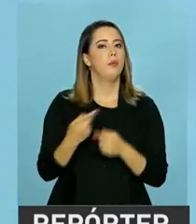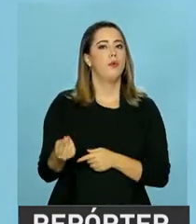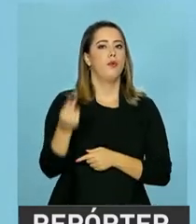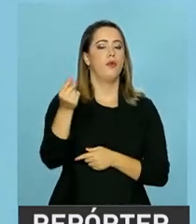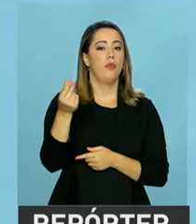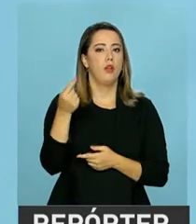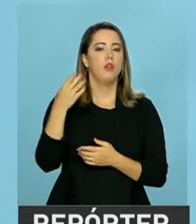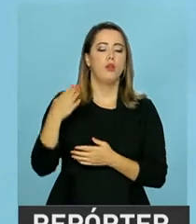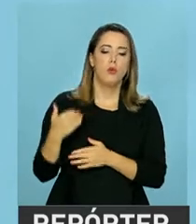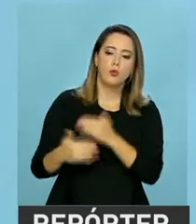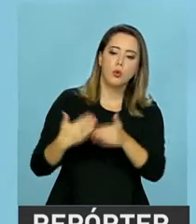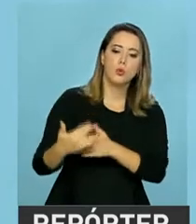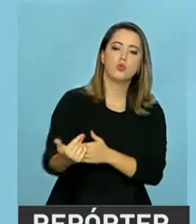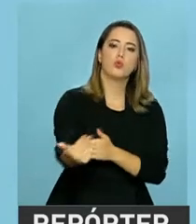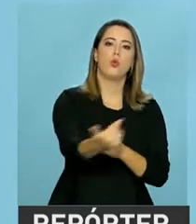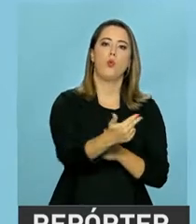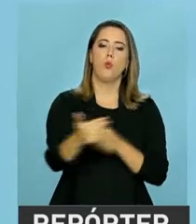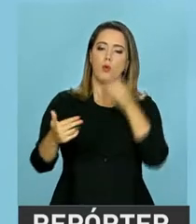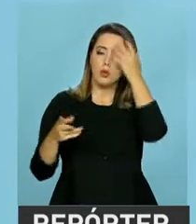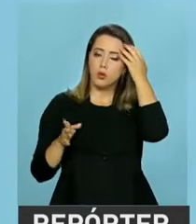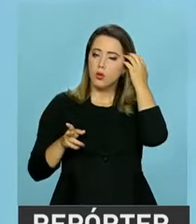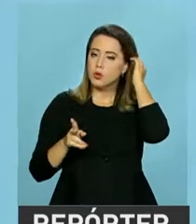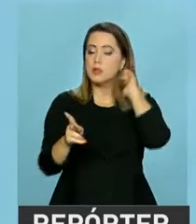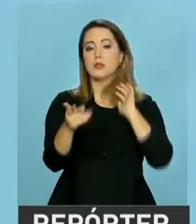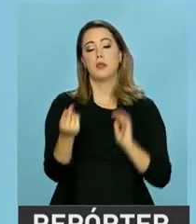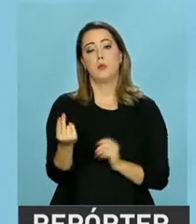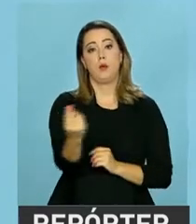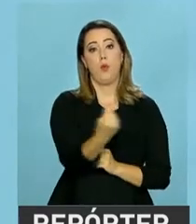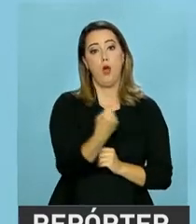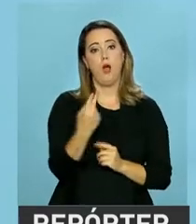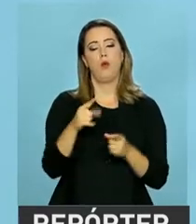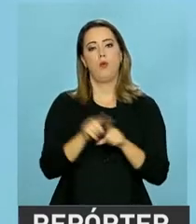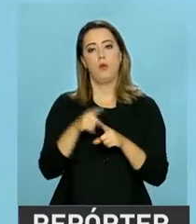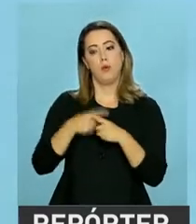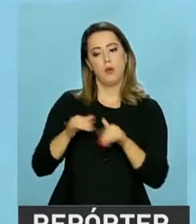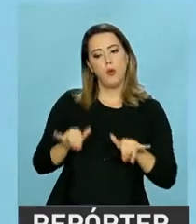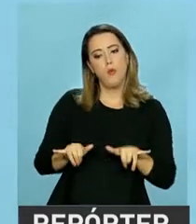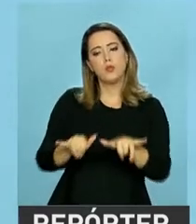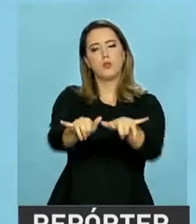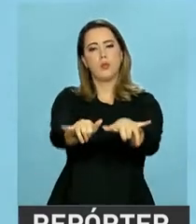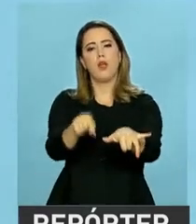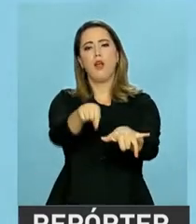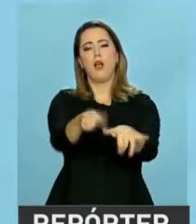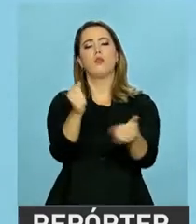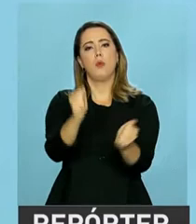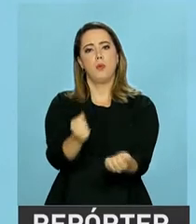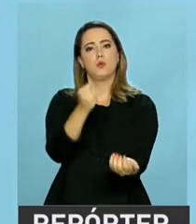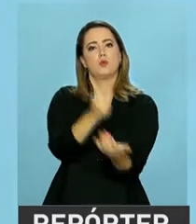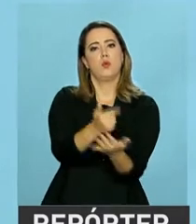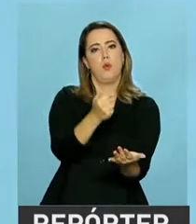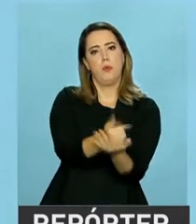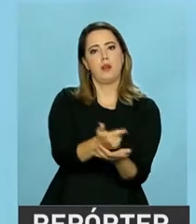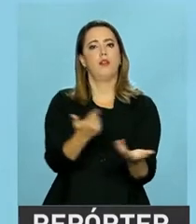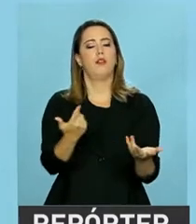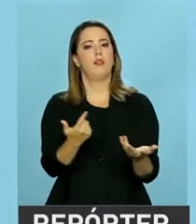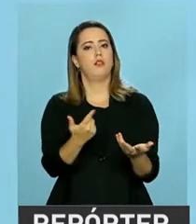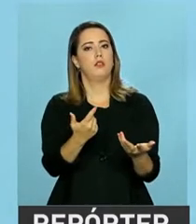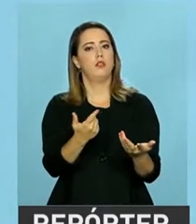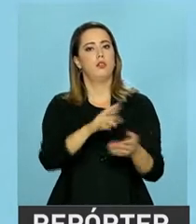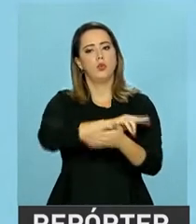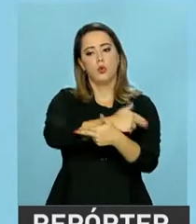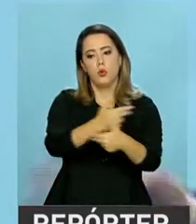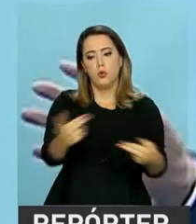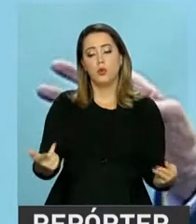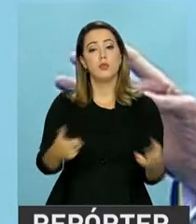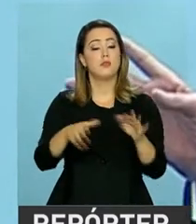aumentam. Significando que os preços não aumentam no supermercado, eu vou ao supermercado e posso comprar